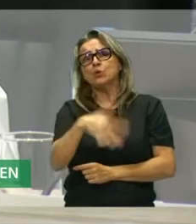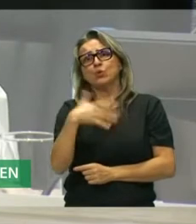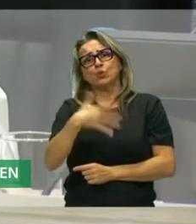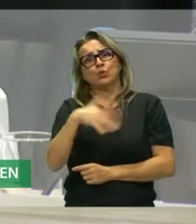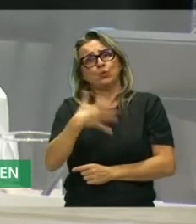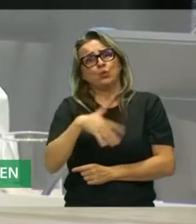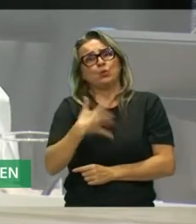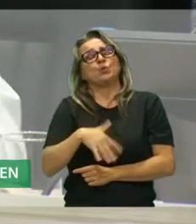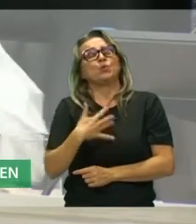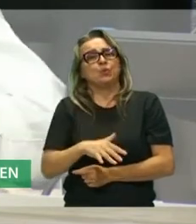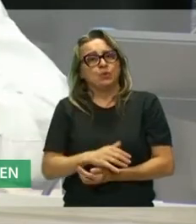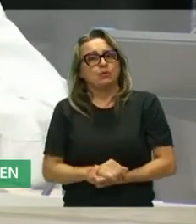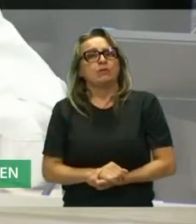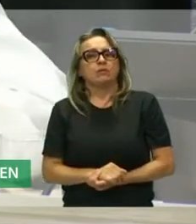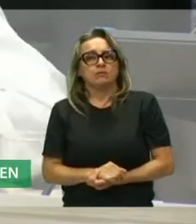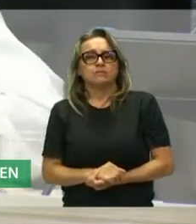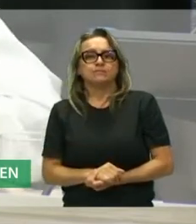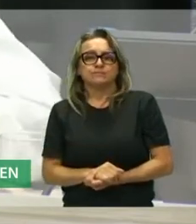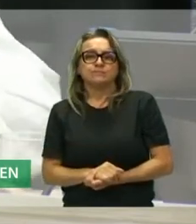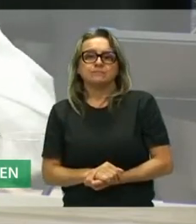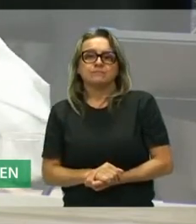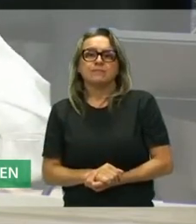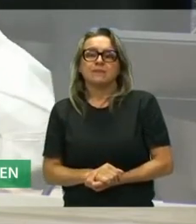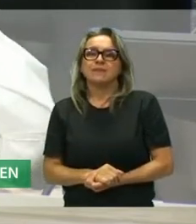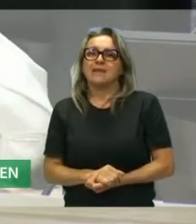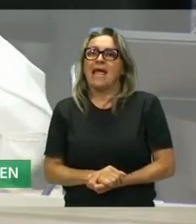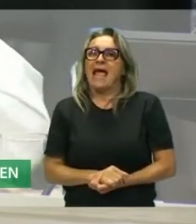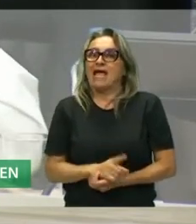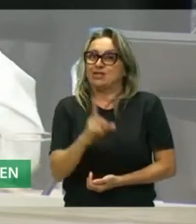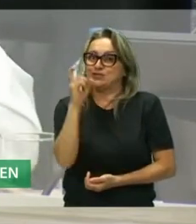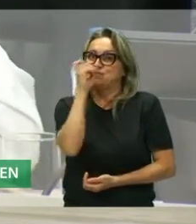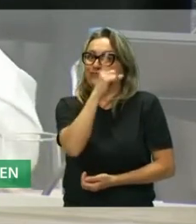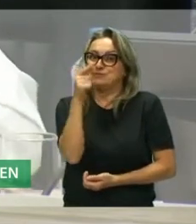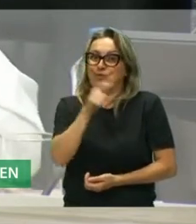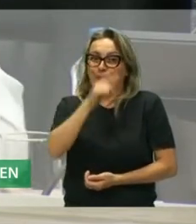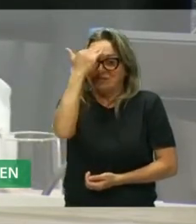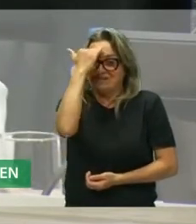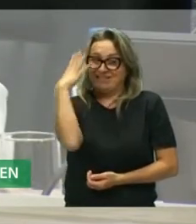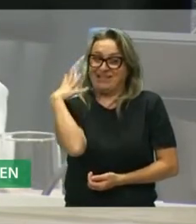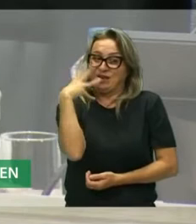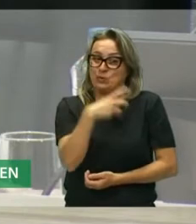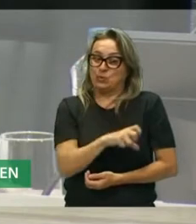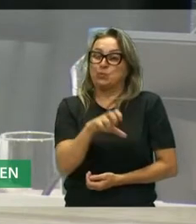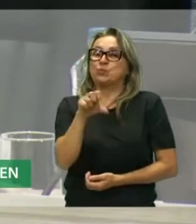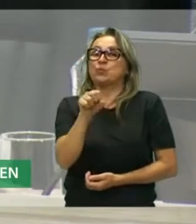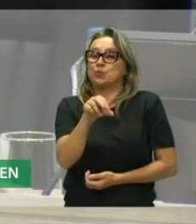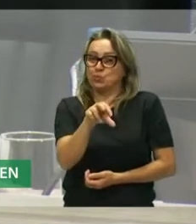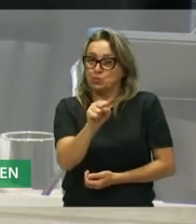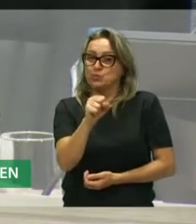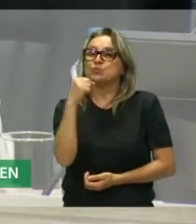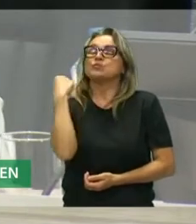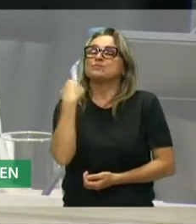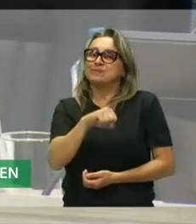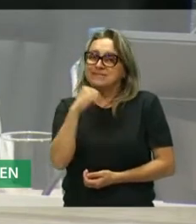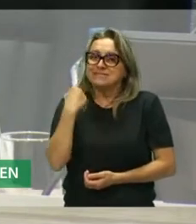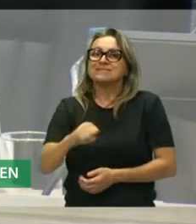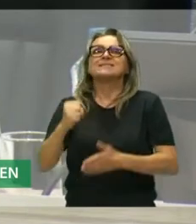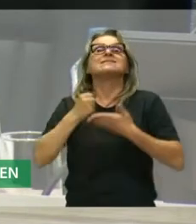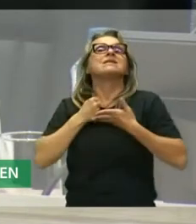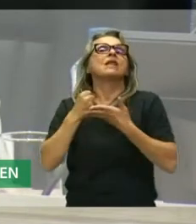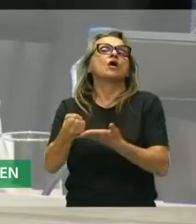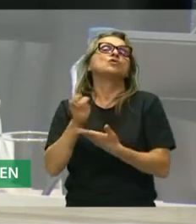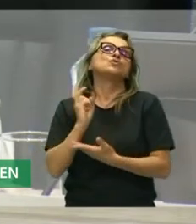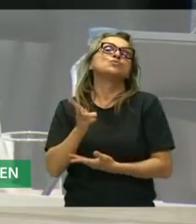aporte financeiro, mas a lógica do SUS, para entender tudo, nós precisamos realmente da ajuda